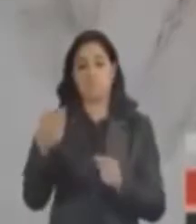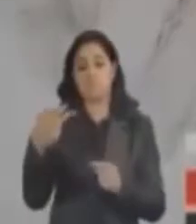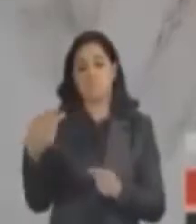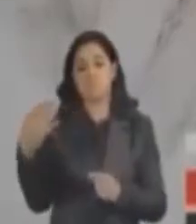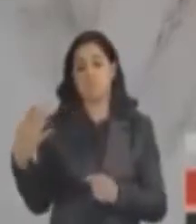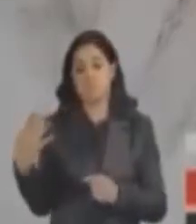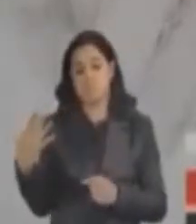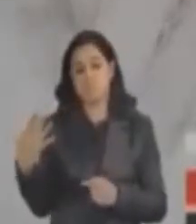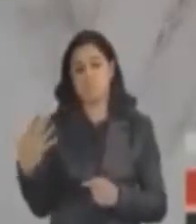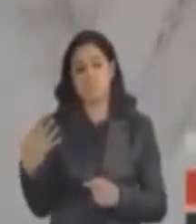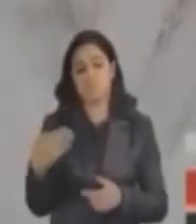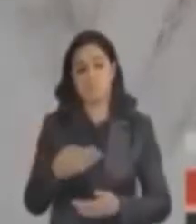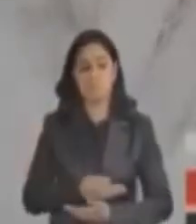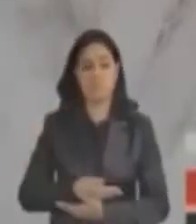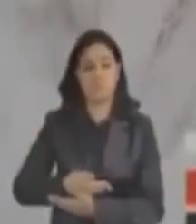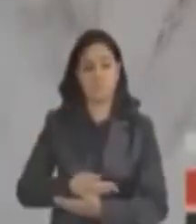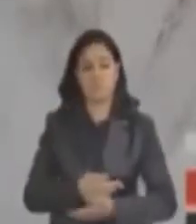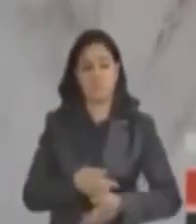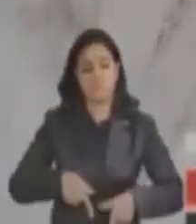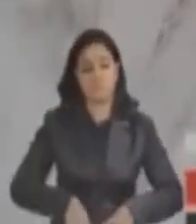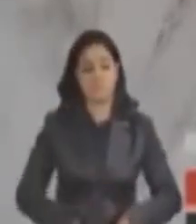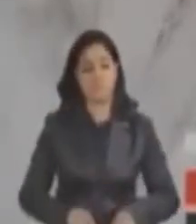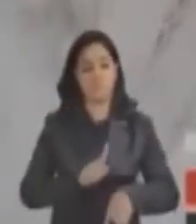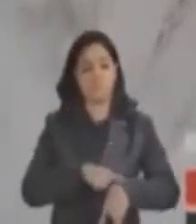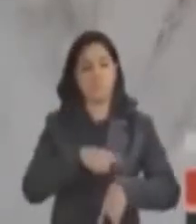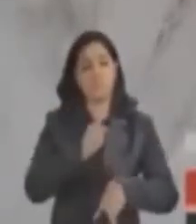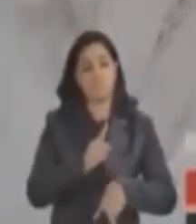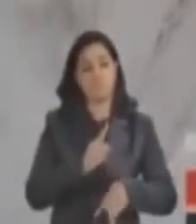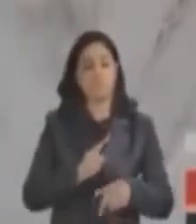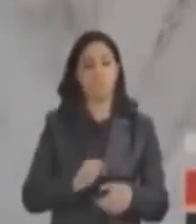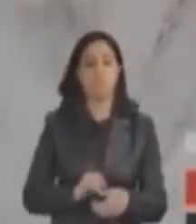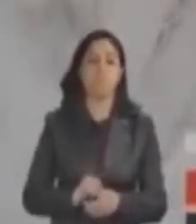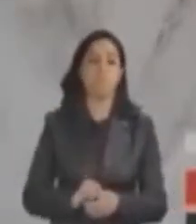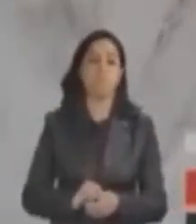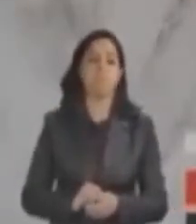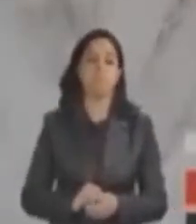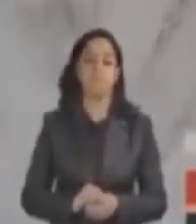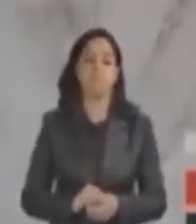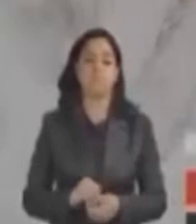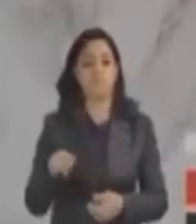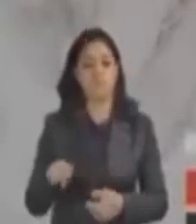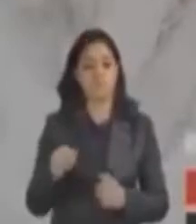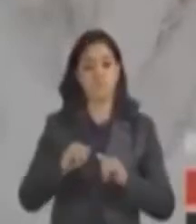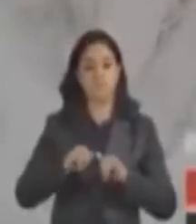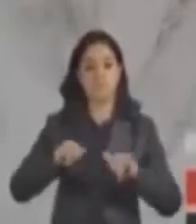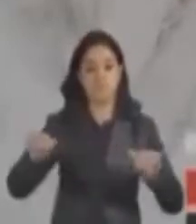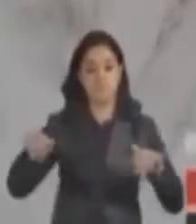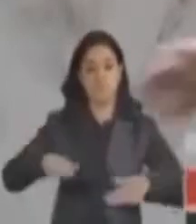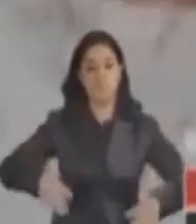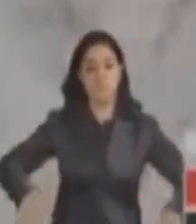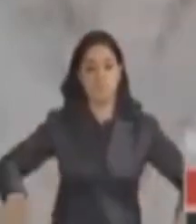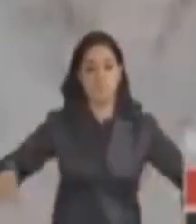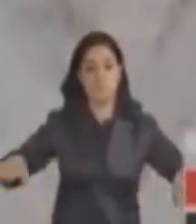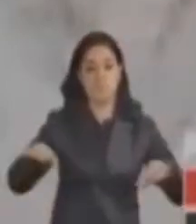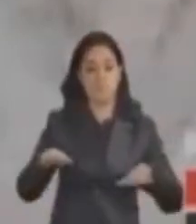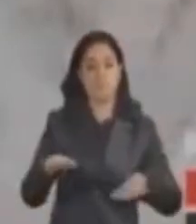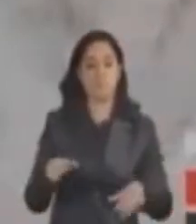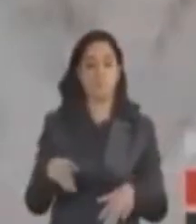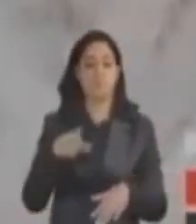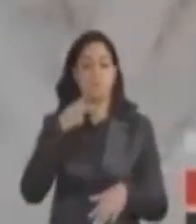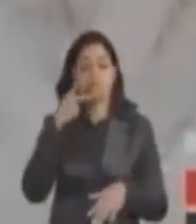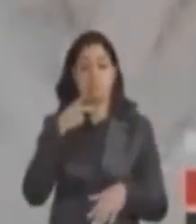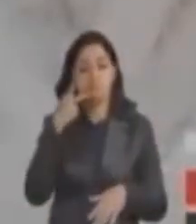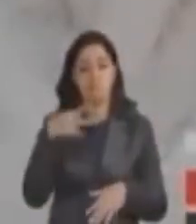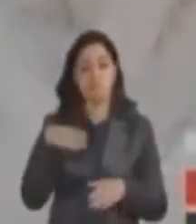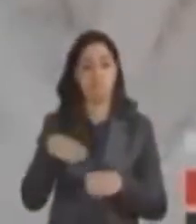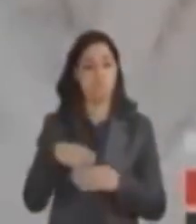do que a sua capacidade e ao atender mais que a sua capacidade ele manda um comunicado para toda a região dizendo que não vai entrar mais